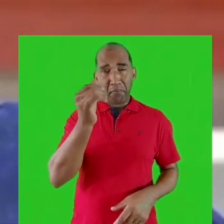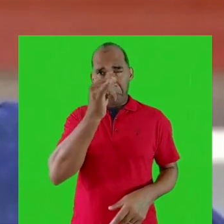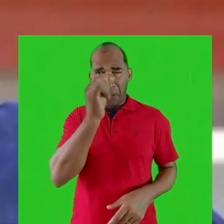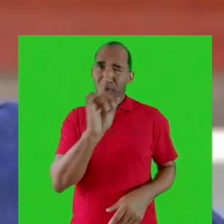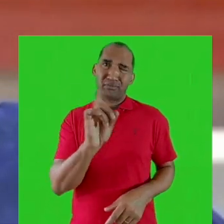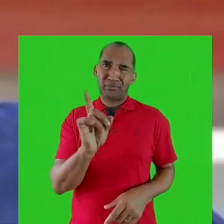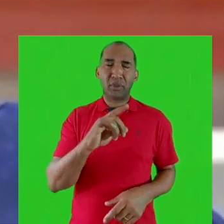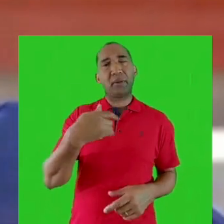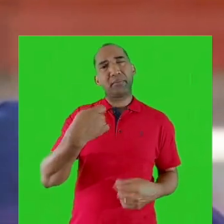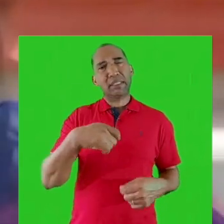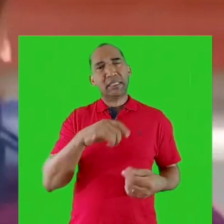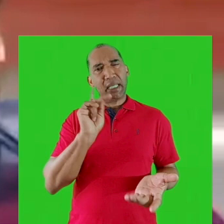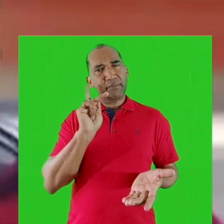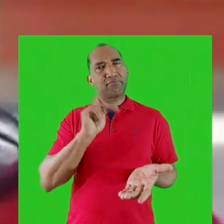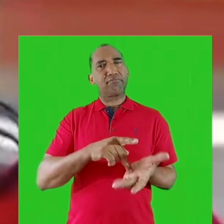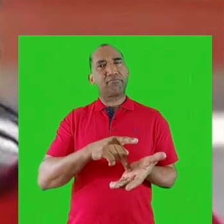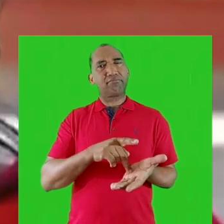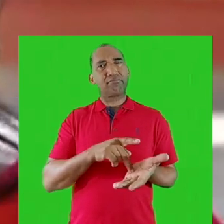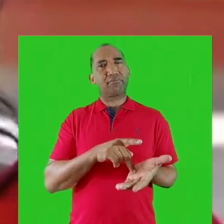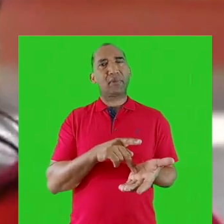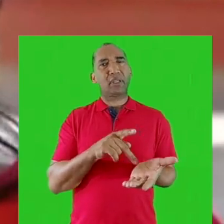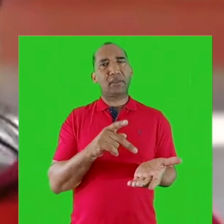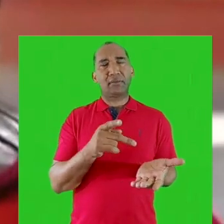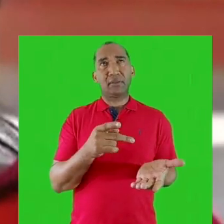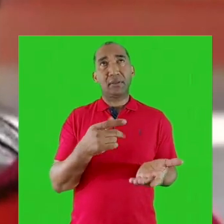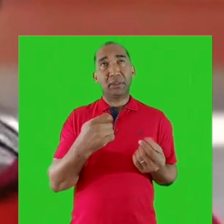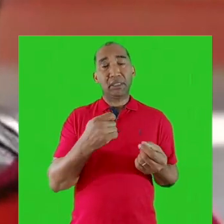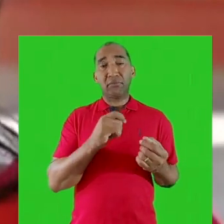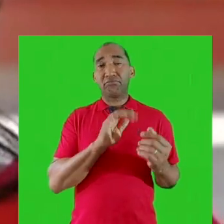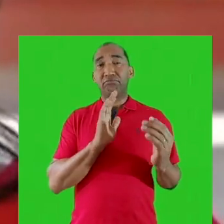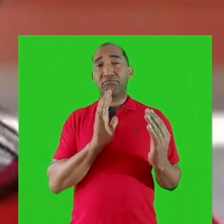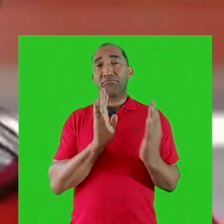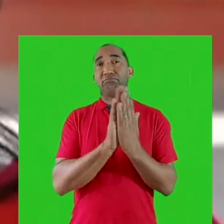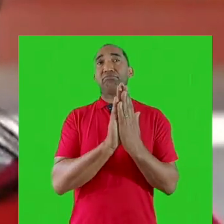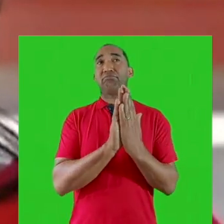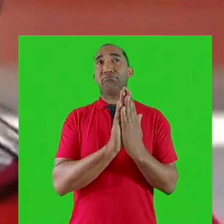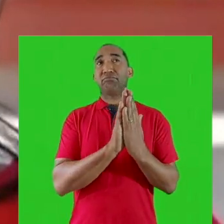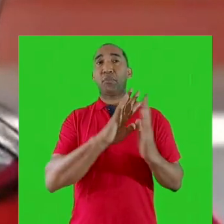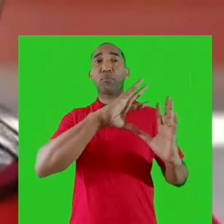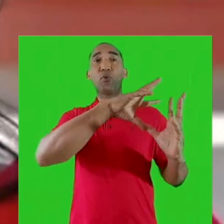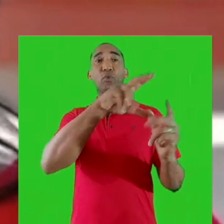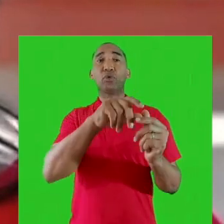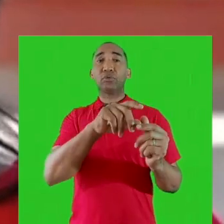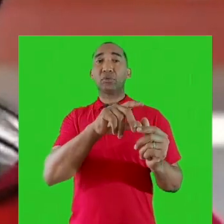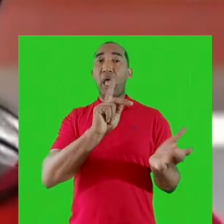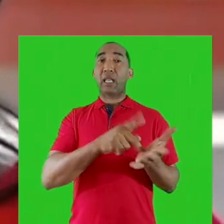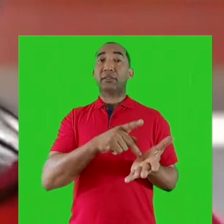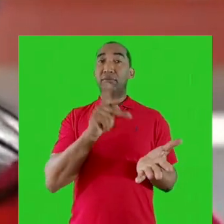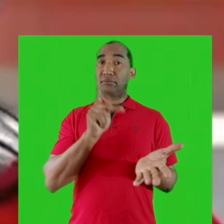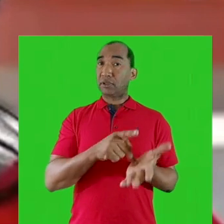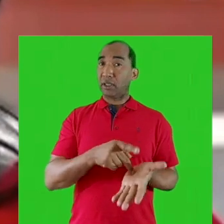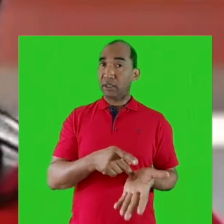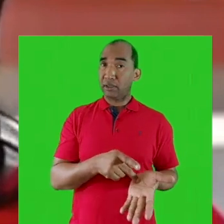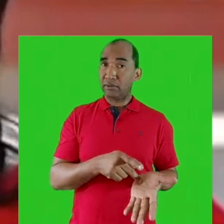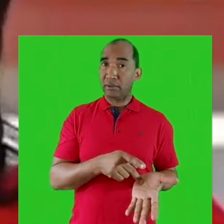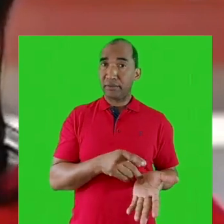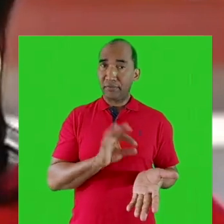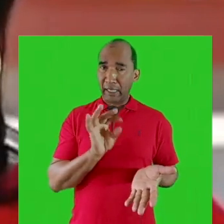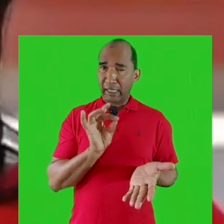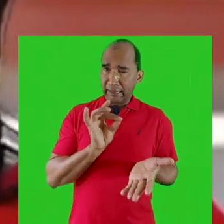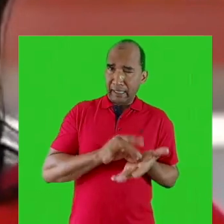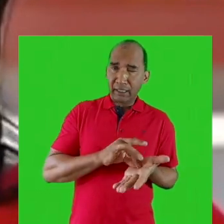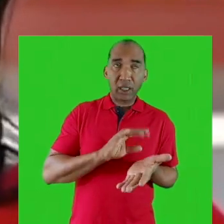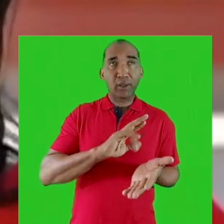tem que ser assim, real. É nossa maneira de encarar o mundo, é assim, encarar com realidade, não